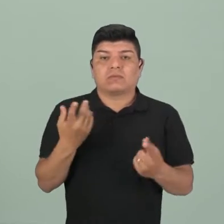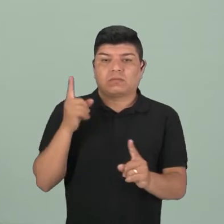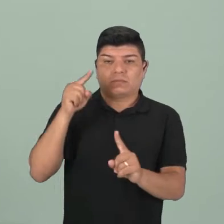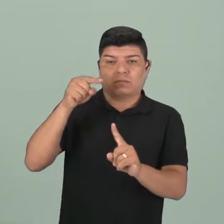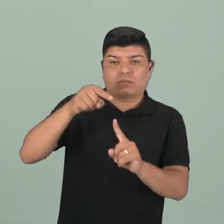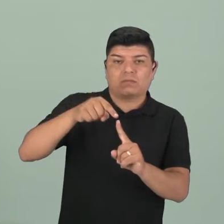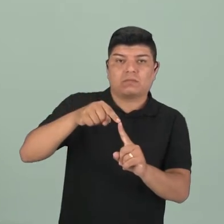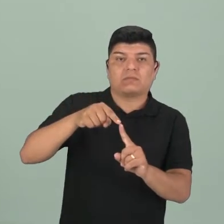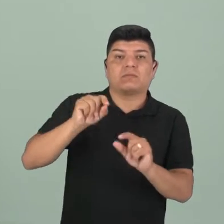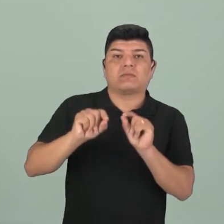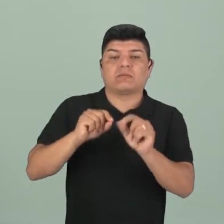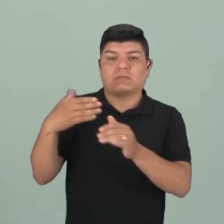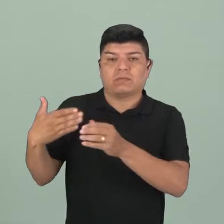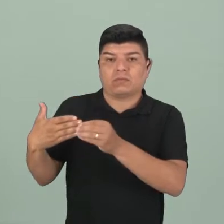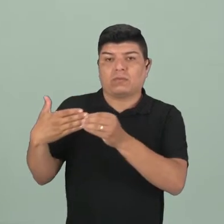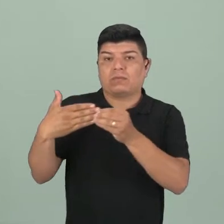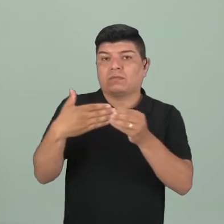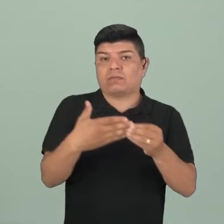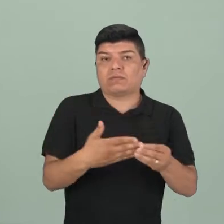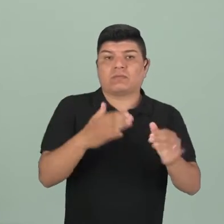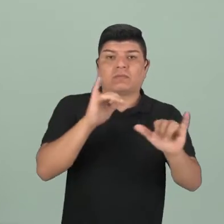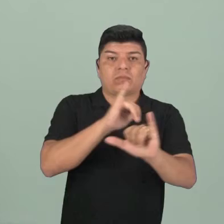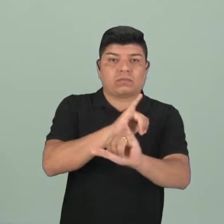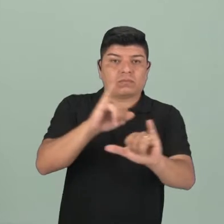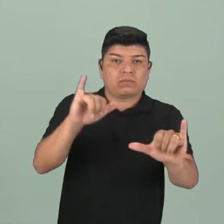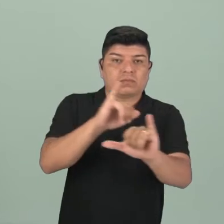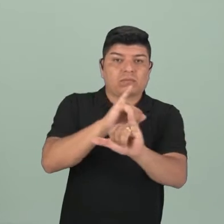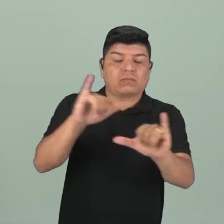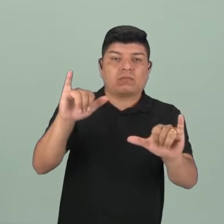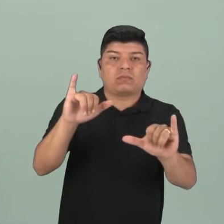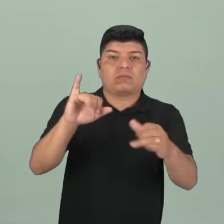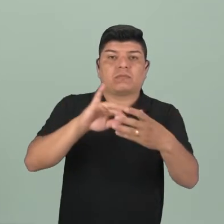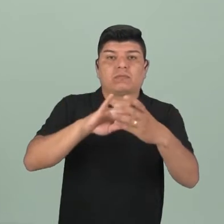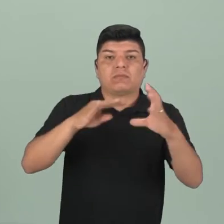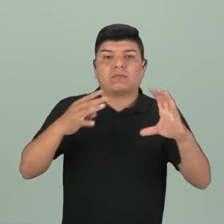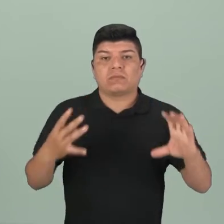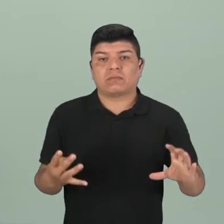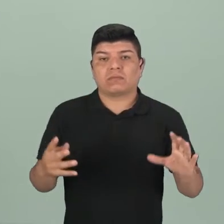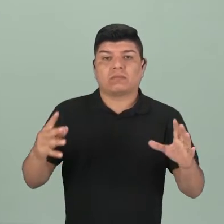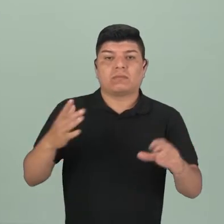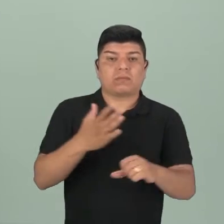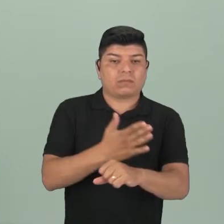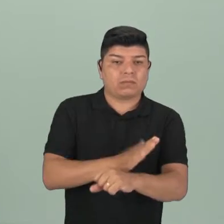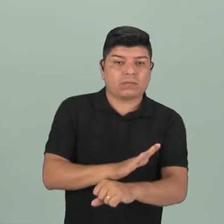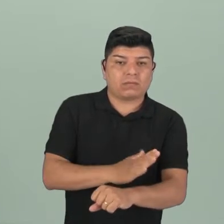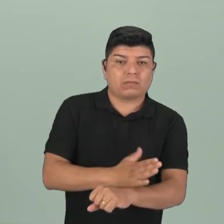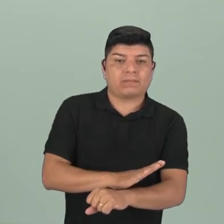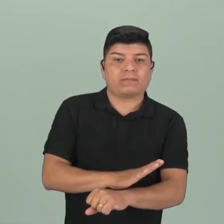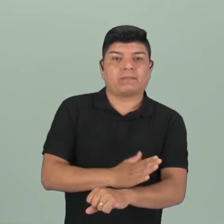objetivo, né? Trazer a informação de caráter prático, de